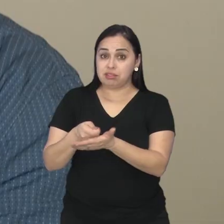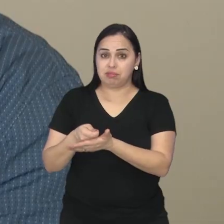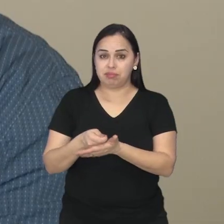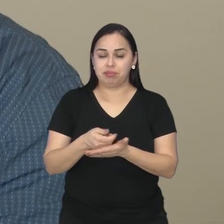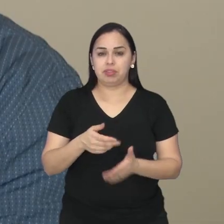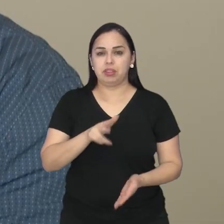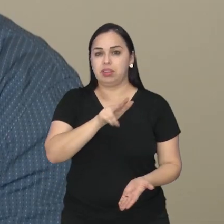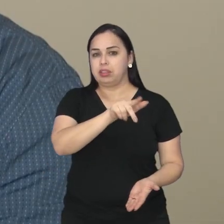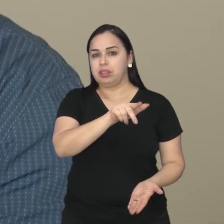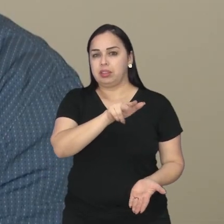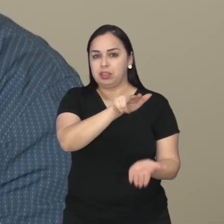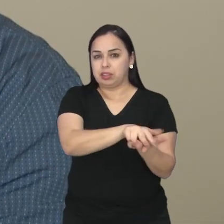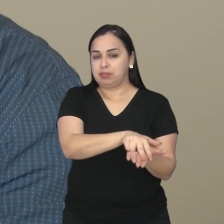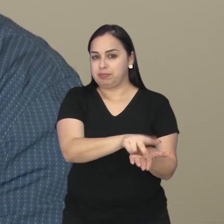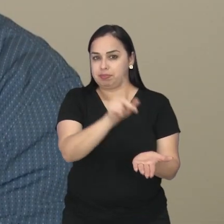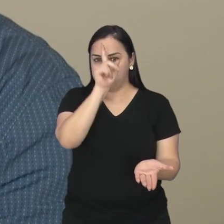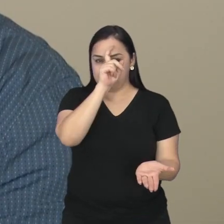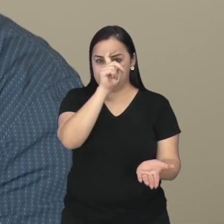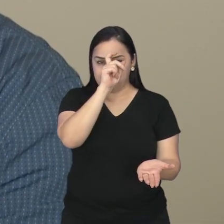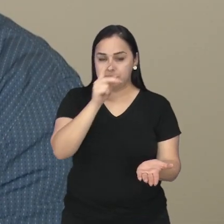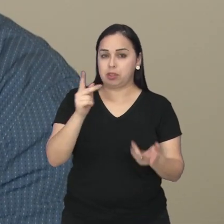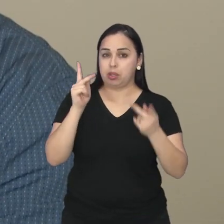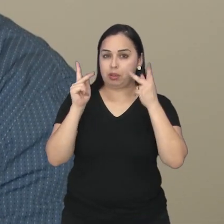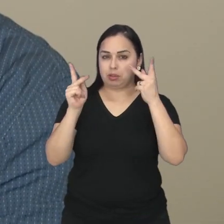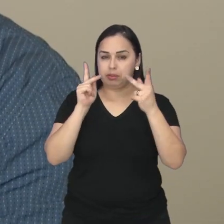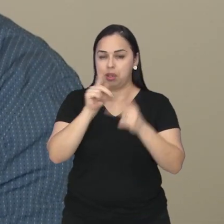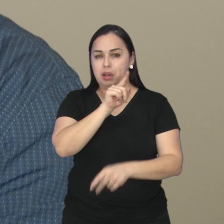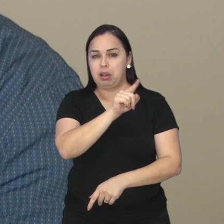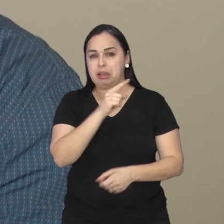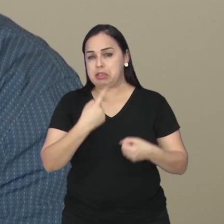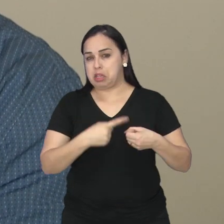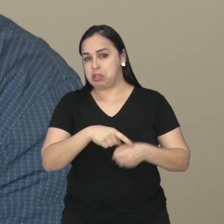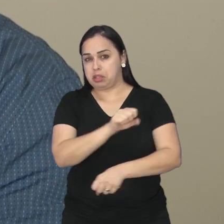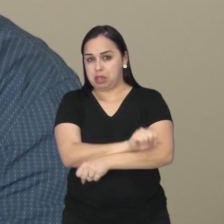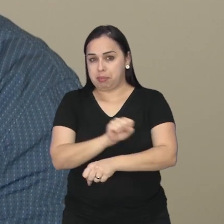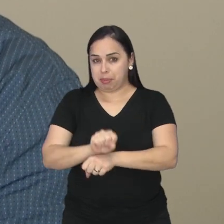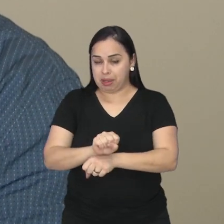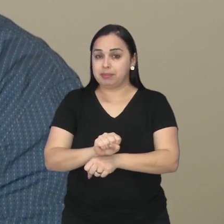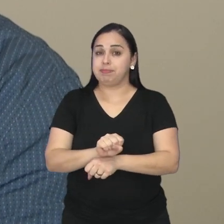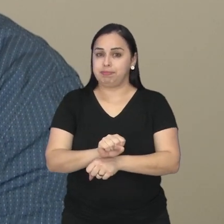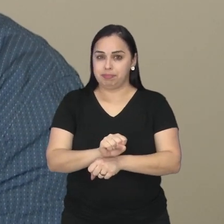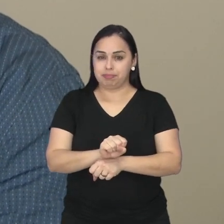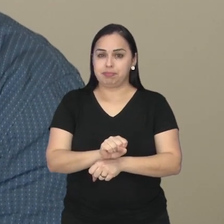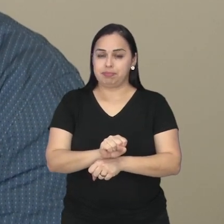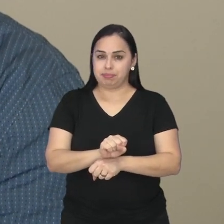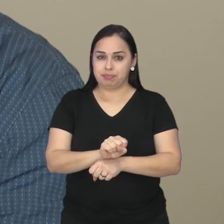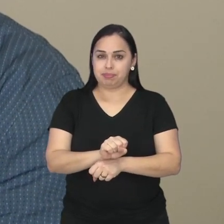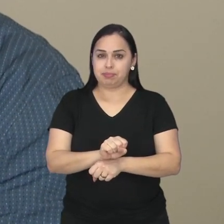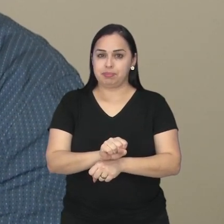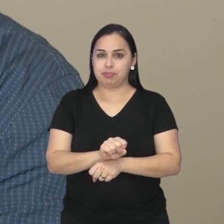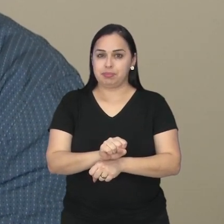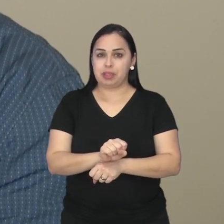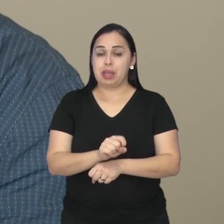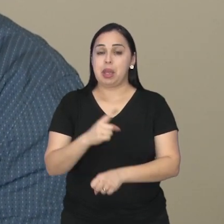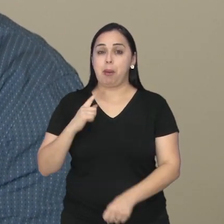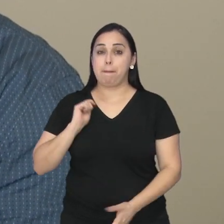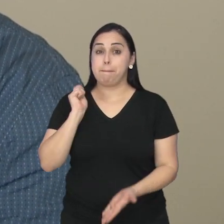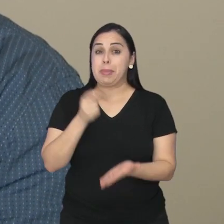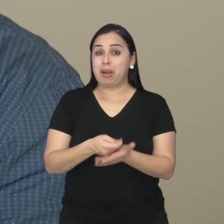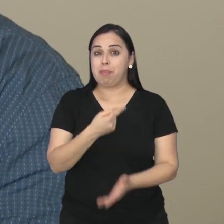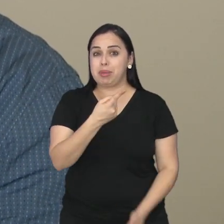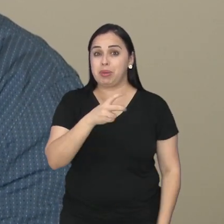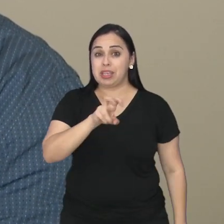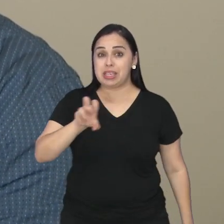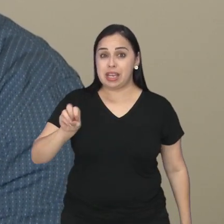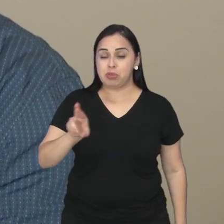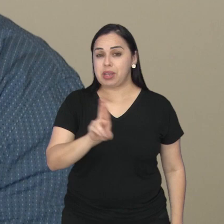irmão. Ele está numa clínica de dependentes químicos lá em Tremembé. É R$ 1.500 que eu pago